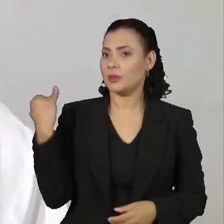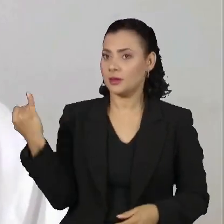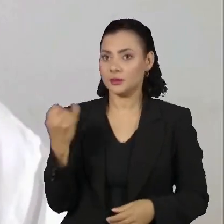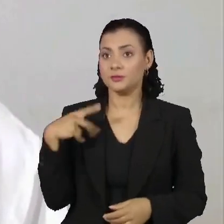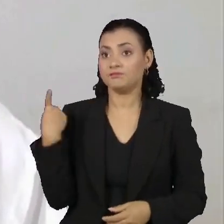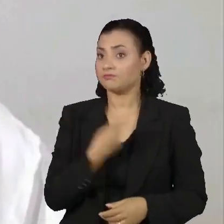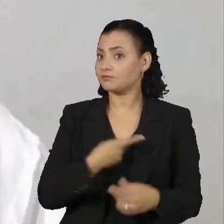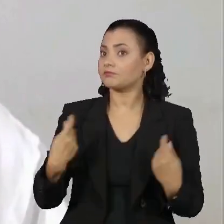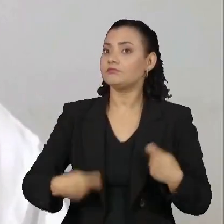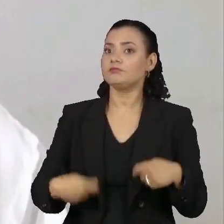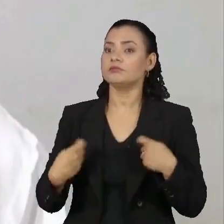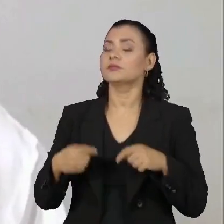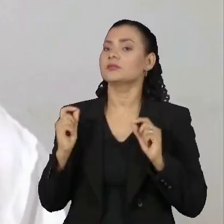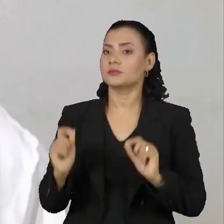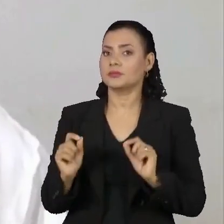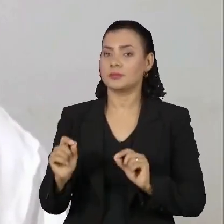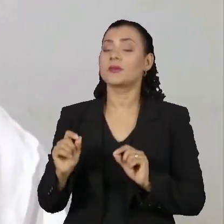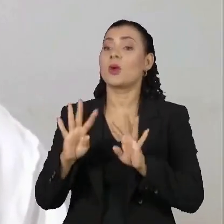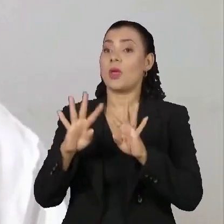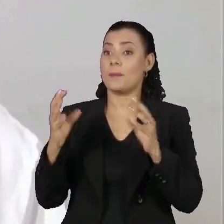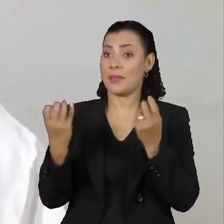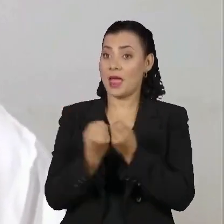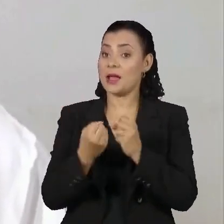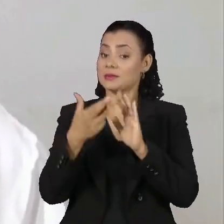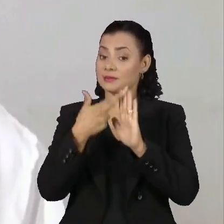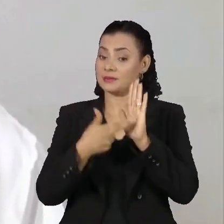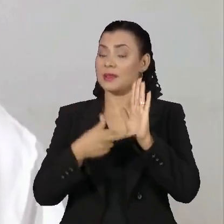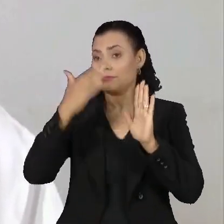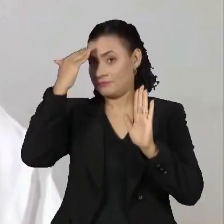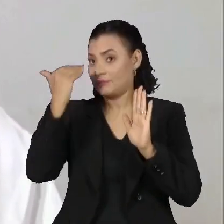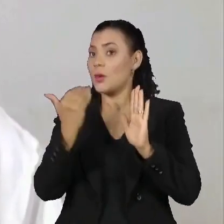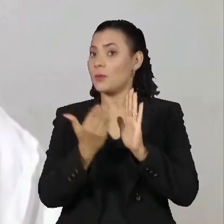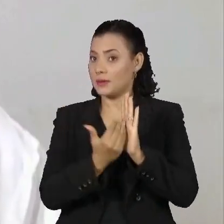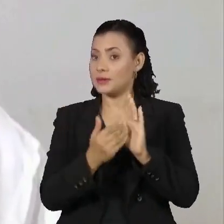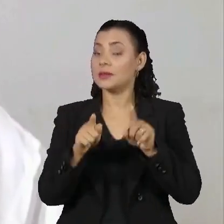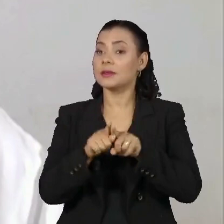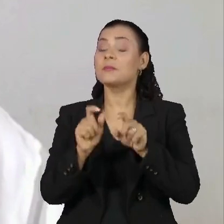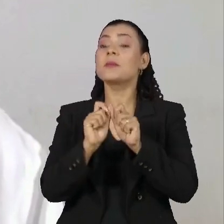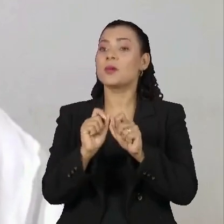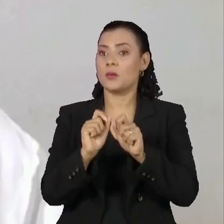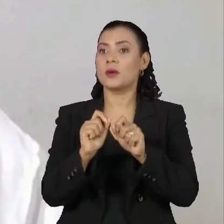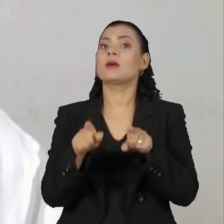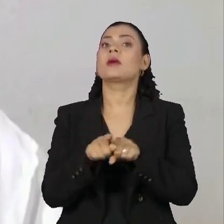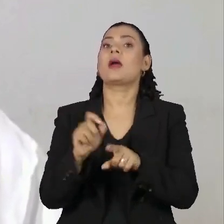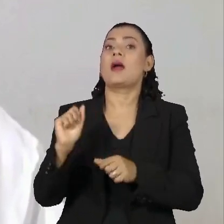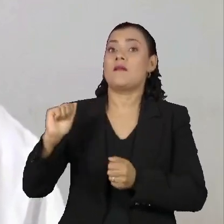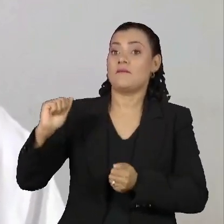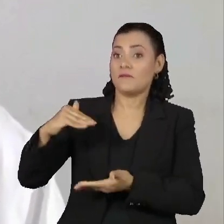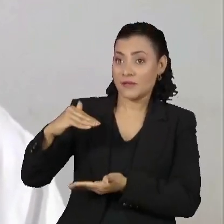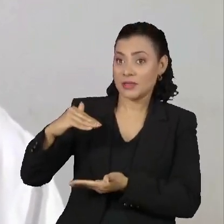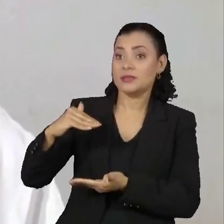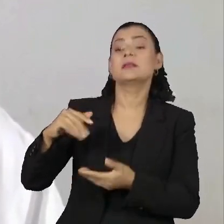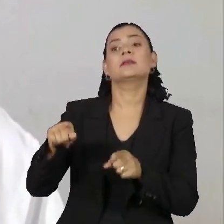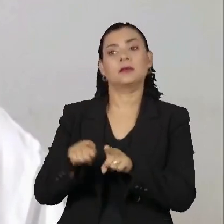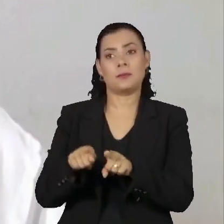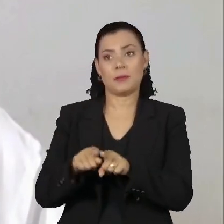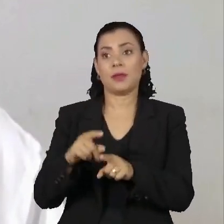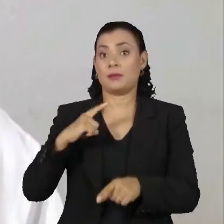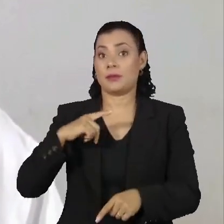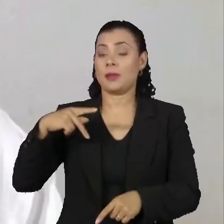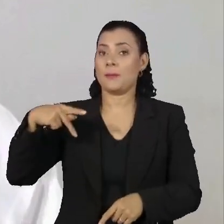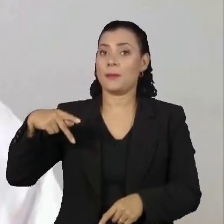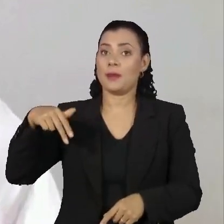seguir o calendário da Organização Mundial da Saúde, seguir o calendário da Anvisa, só lembrando que nós temos o PNI, o Programa Nacional